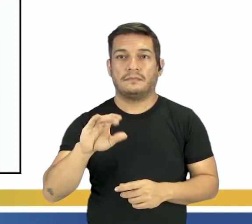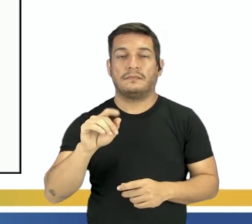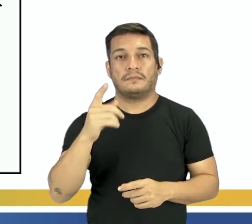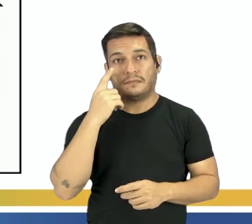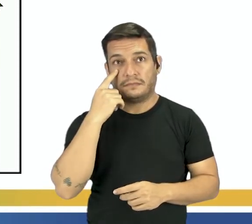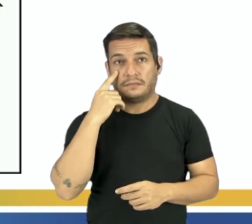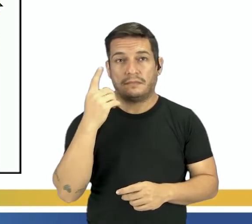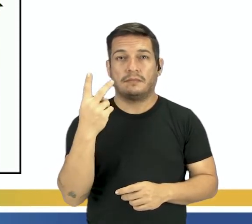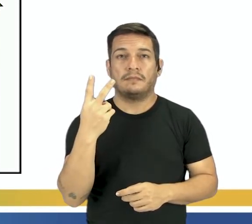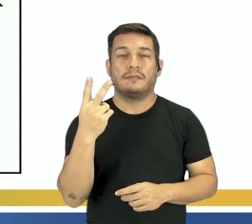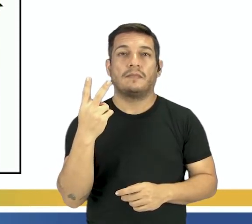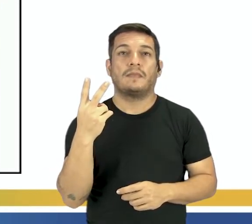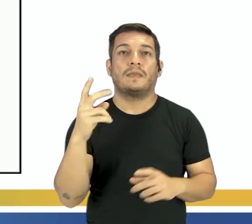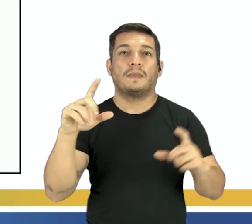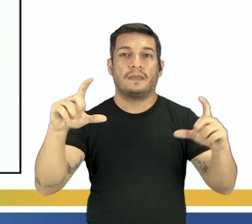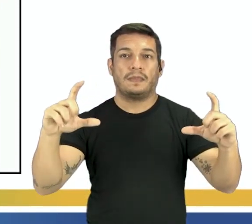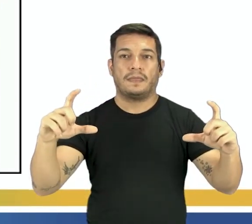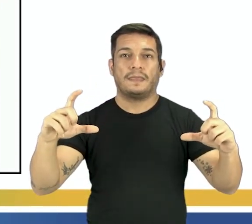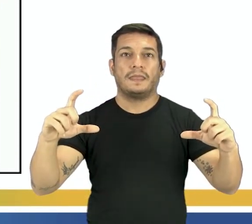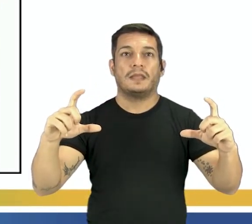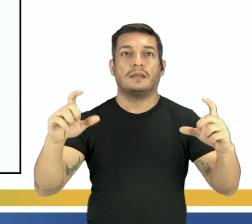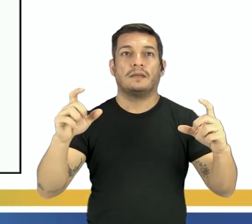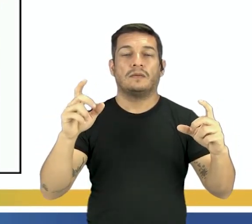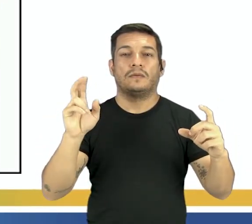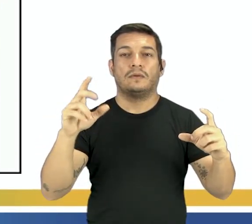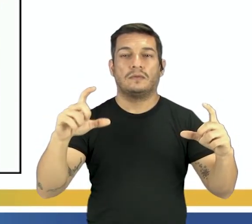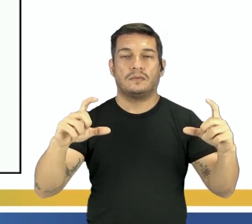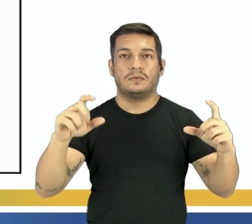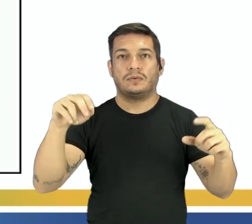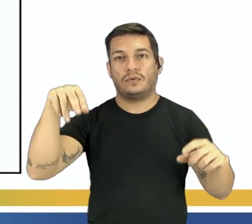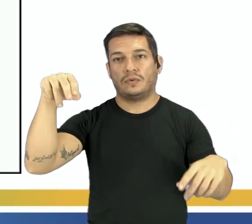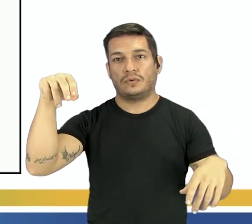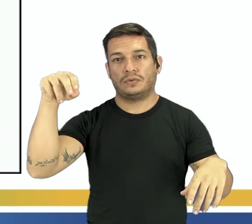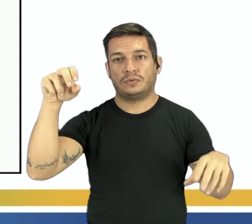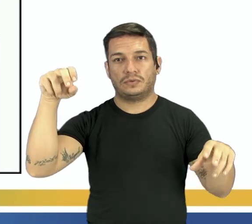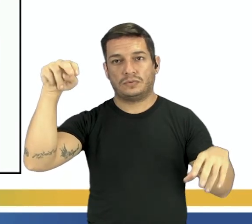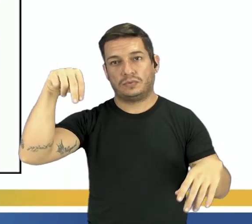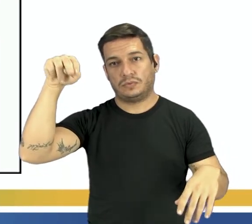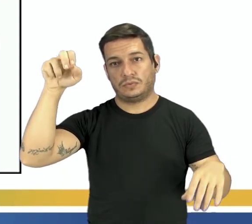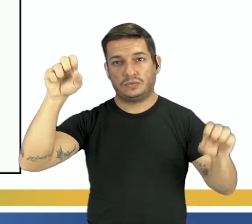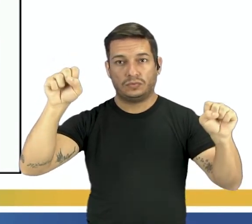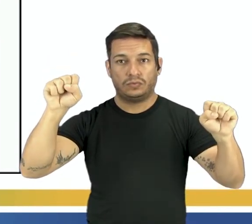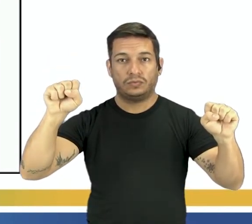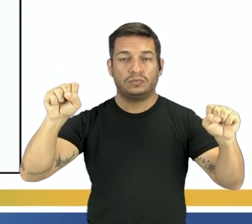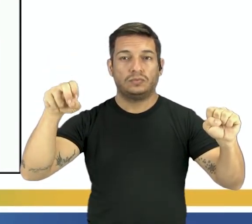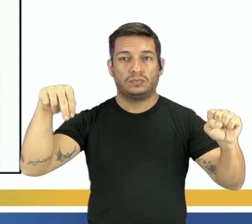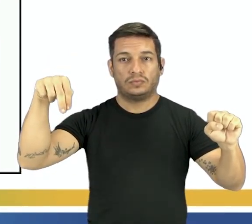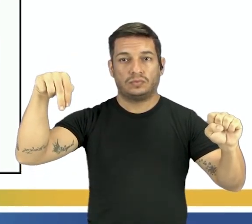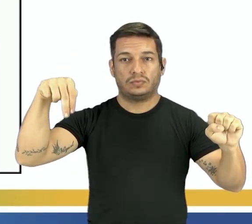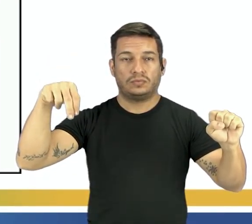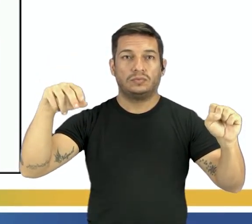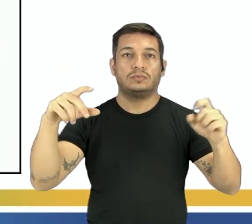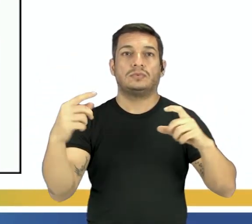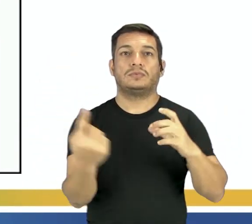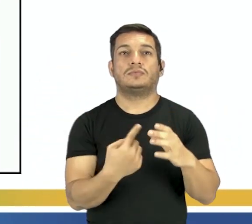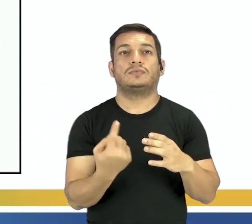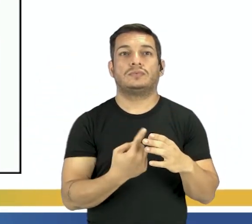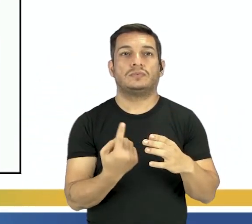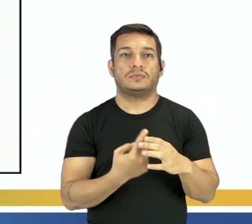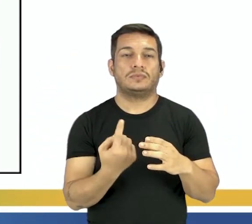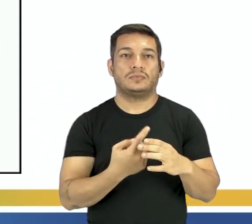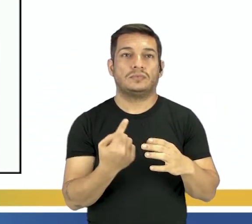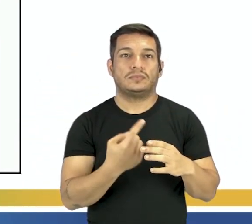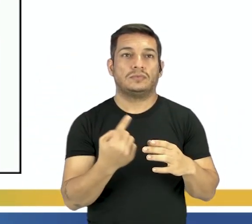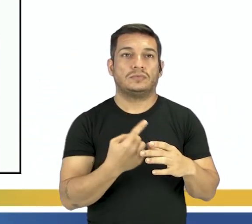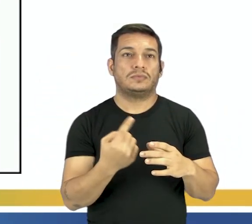partes laterais estão representando o mesmo ímã, eu tenho norte e sul, e aqui tem a parte que está rotacionando o rotor. A partir daí tem